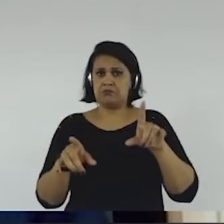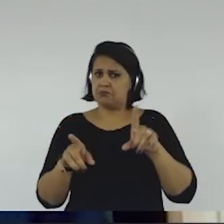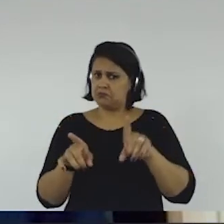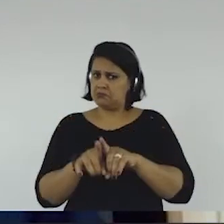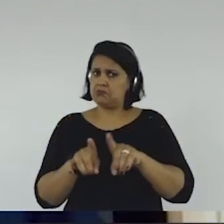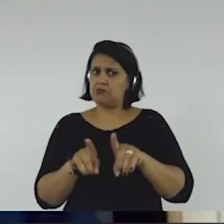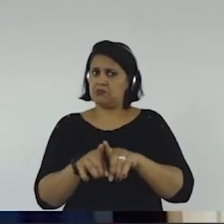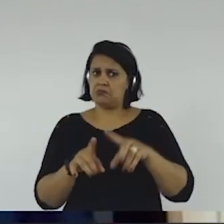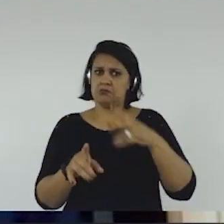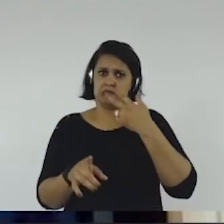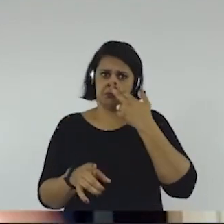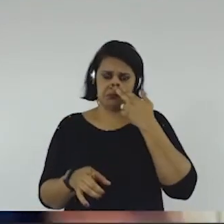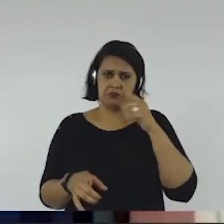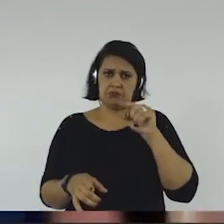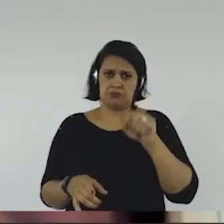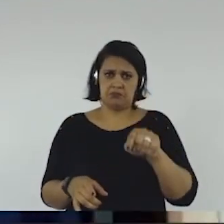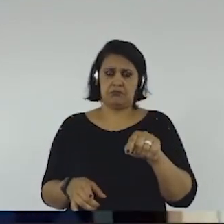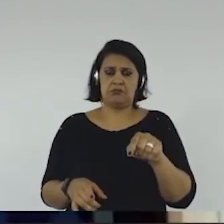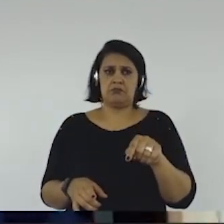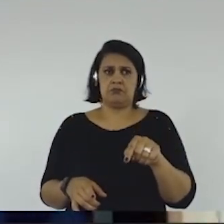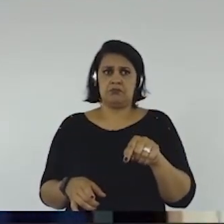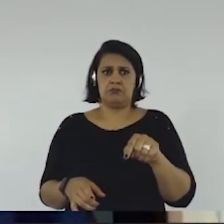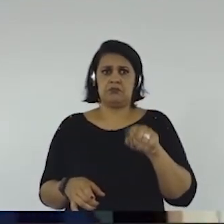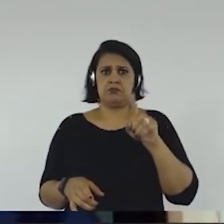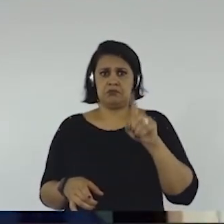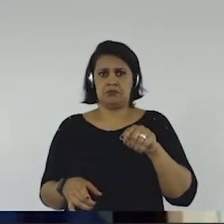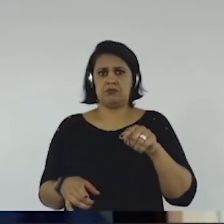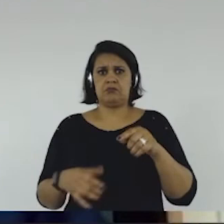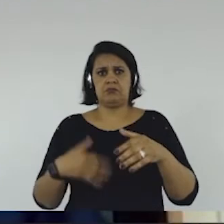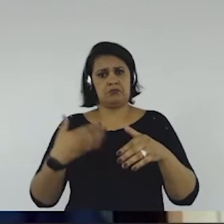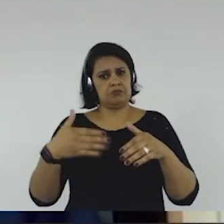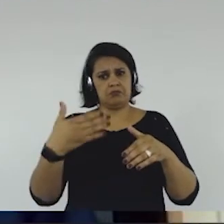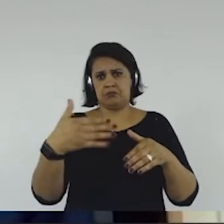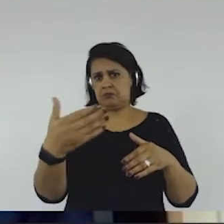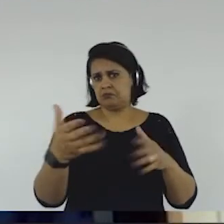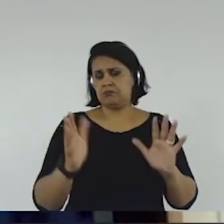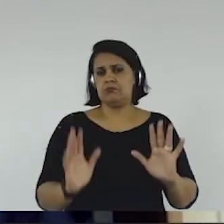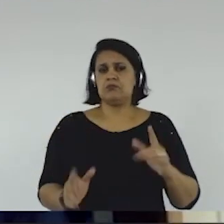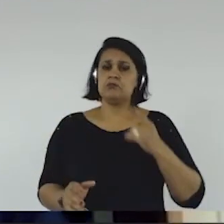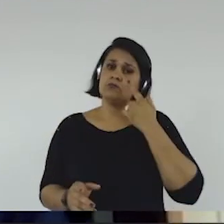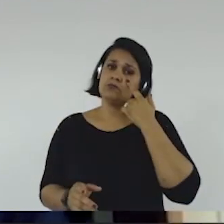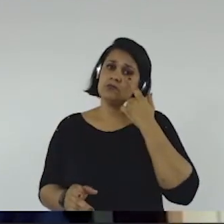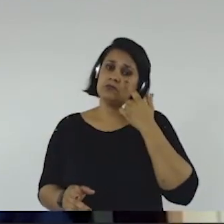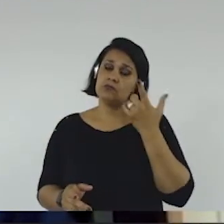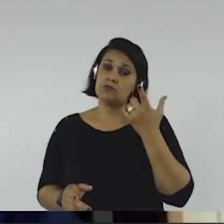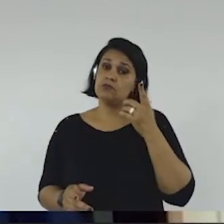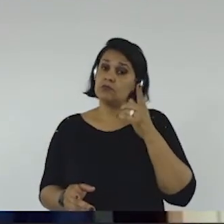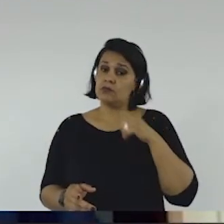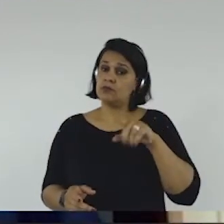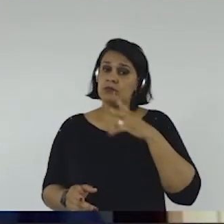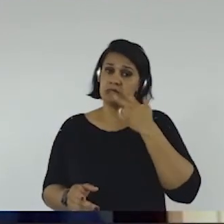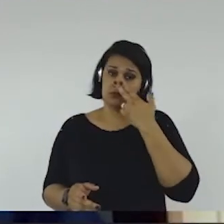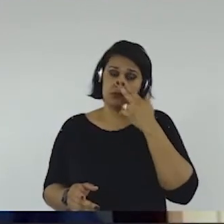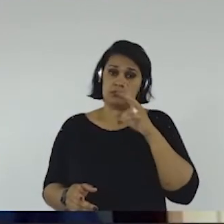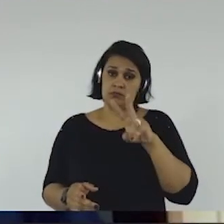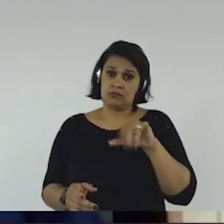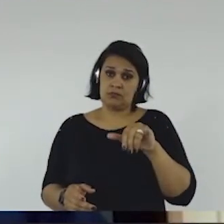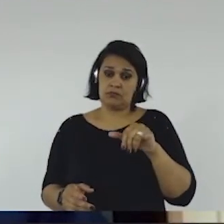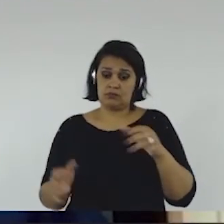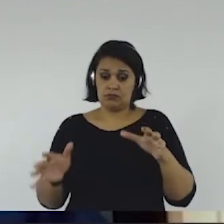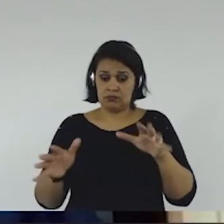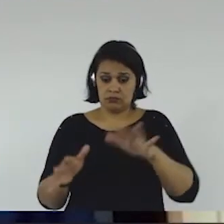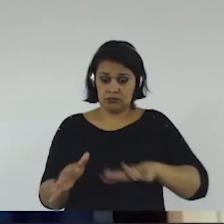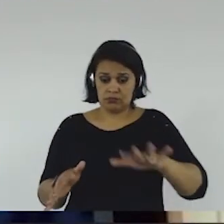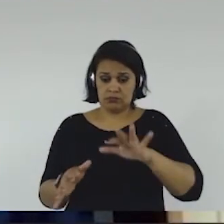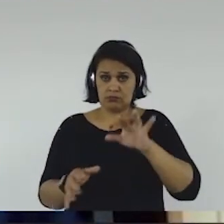foram feitas com áreas de perpetuidade. Então, tudo indica que no Poder